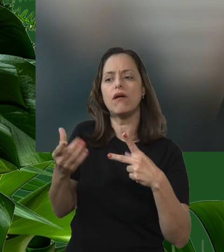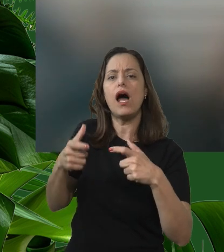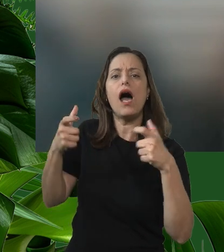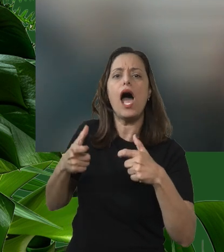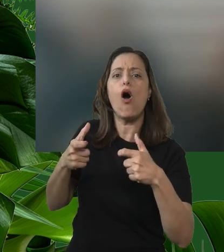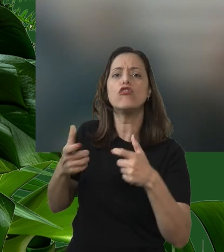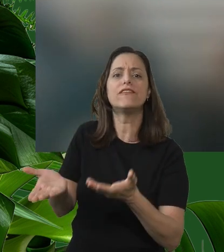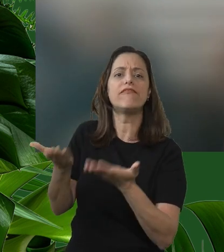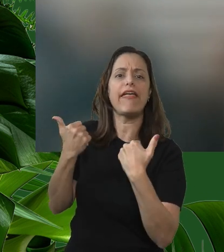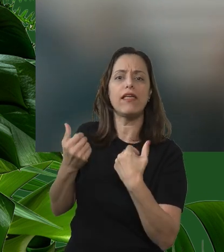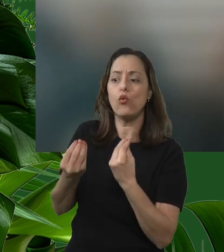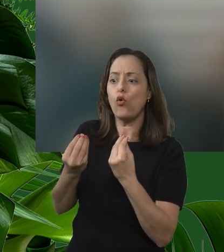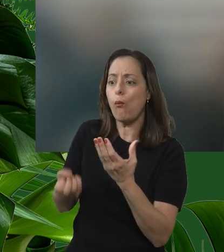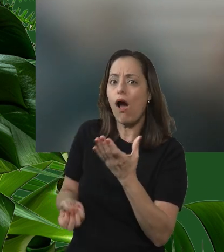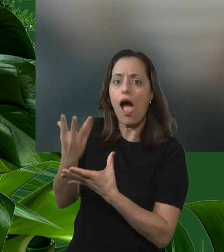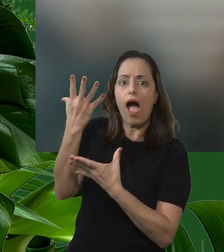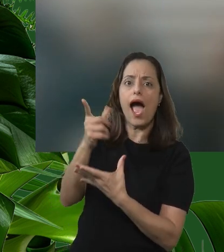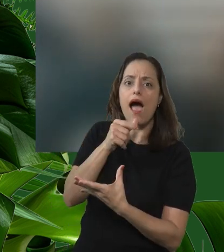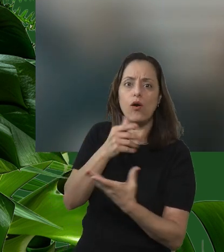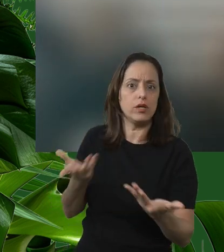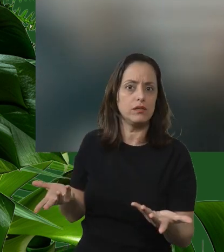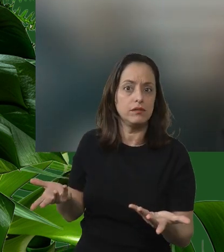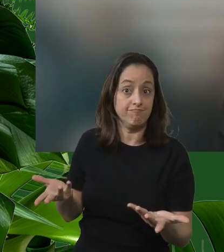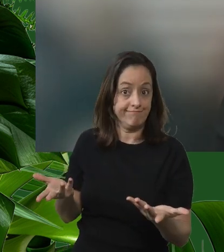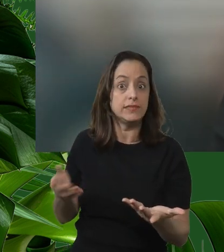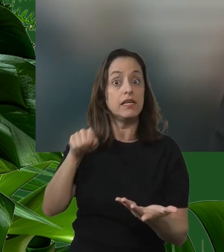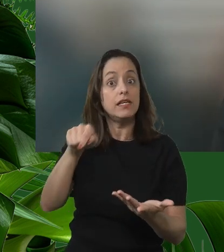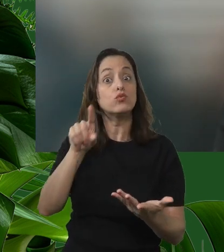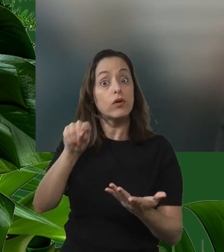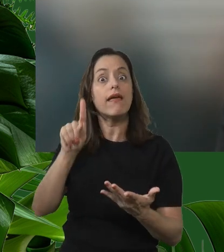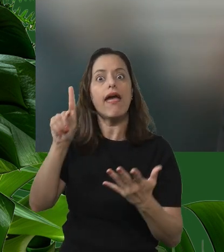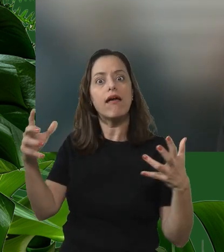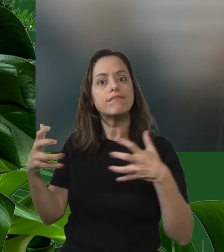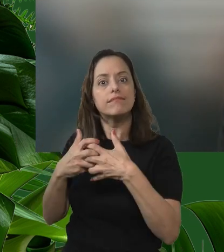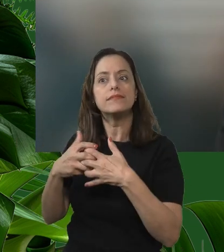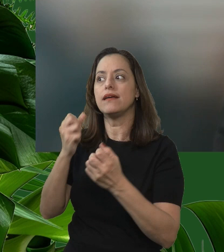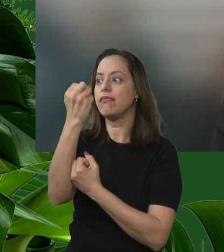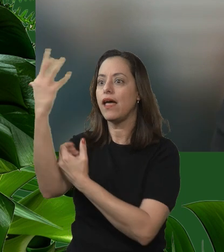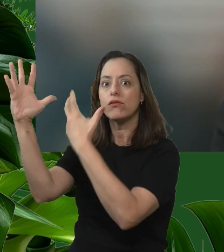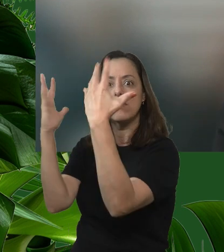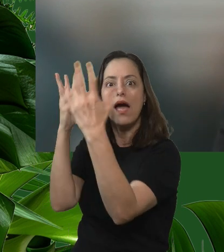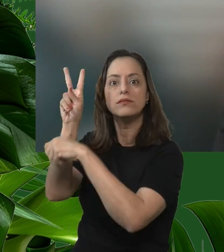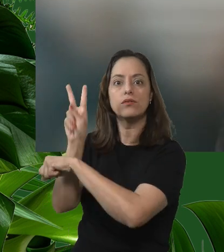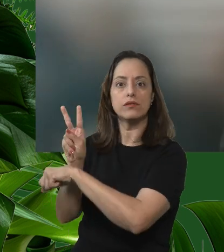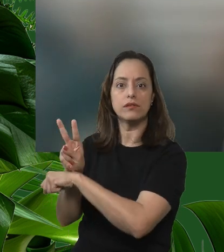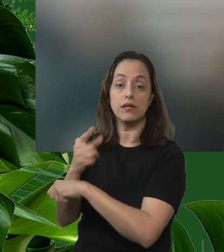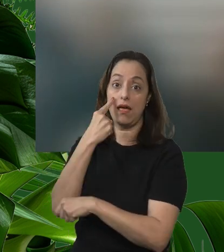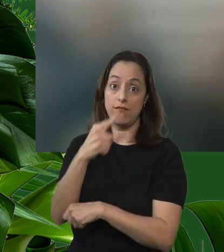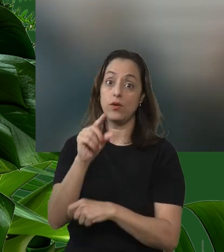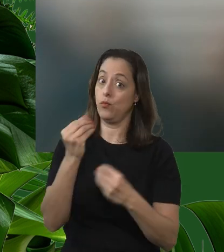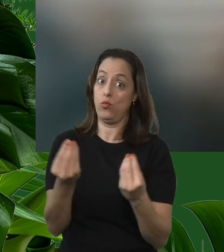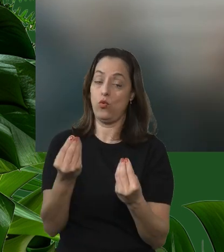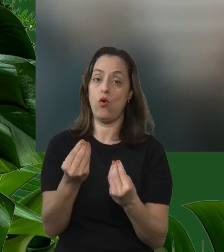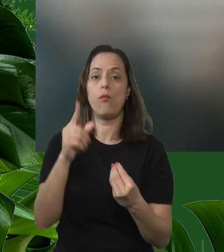produzida, de onde vem a água que a gente consome. E isso tem relação direta com ambientes naturais conservados, né? Se a gente for pensar nas grandes regiões metropolitanas